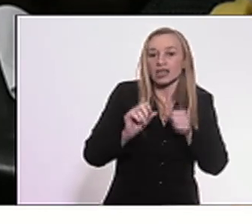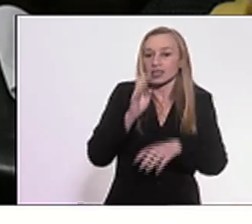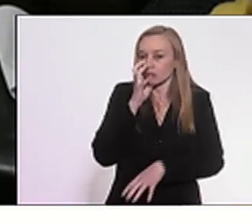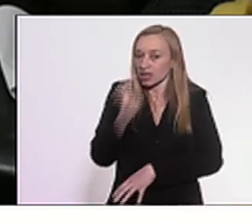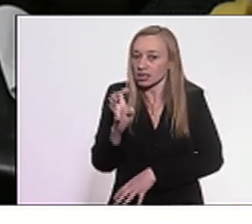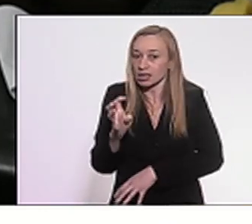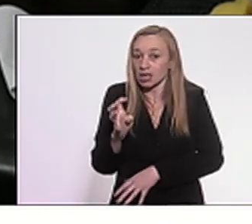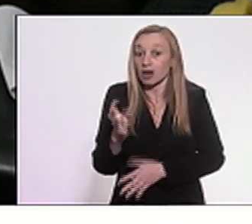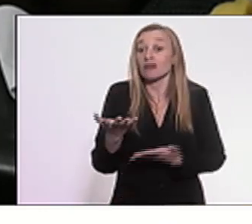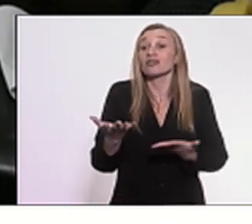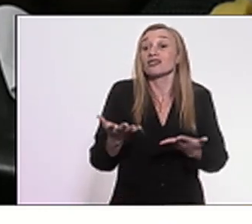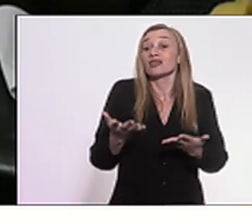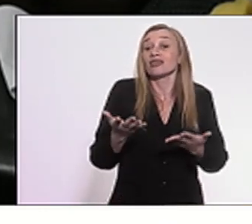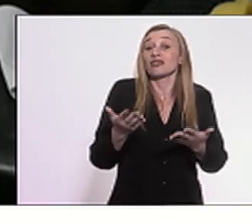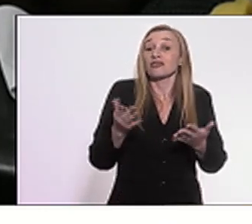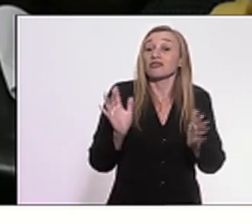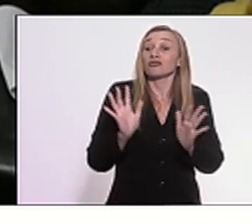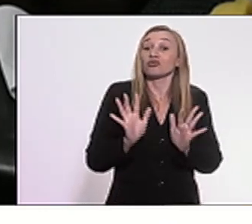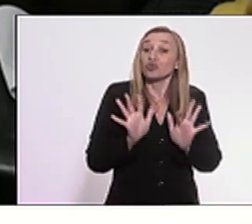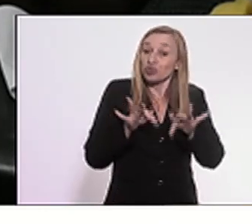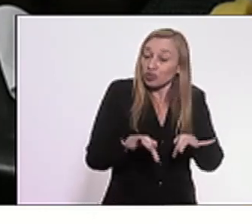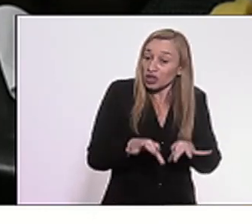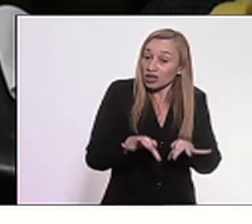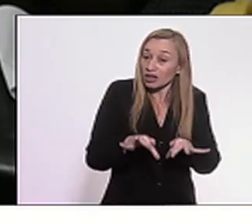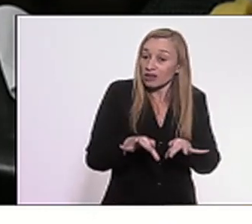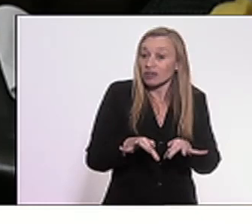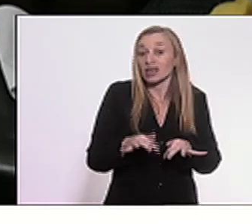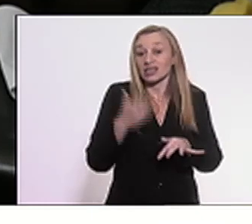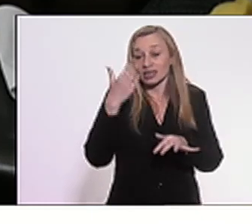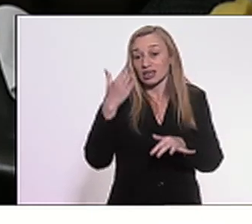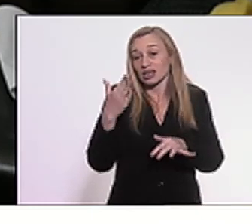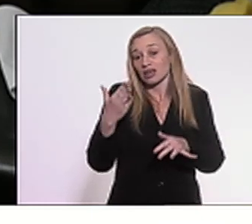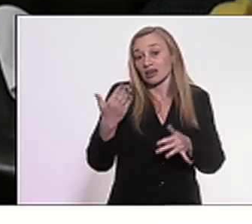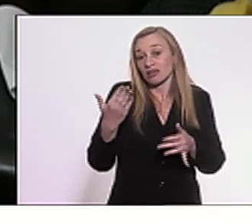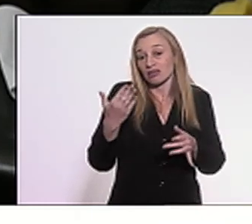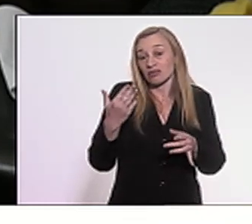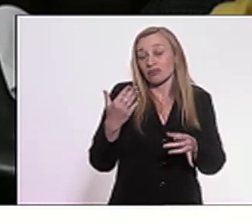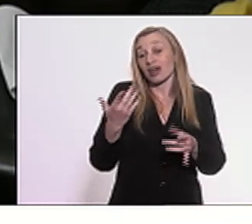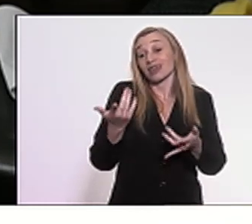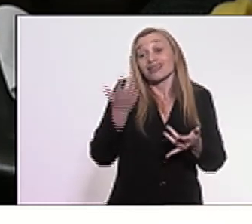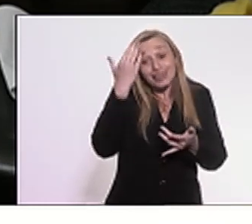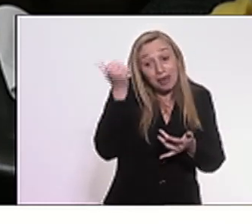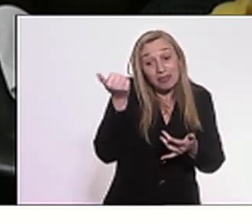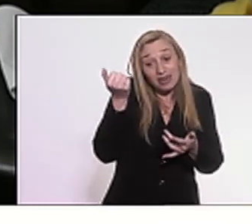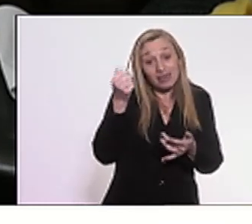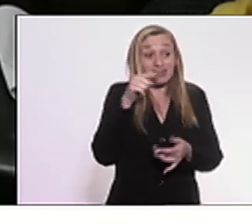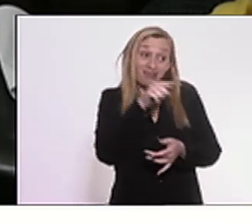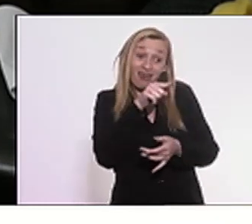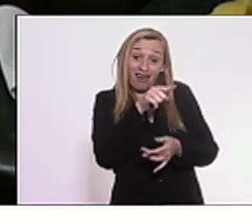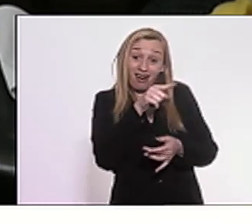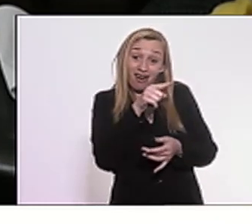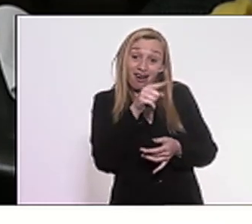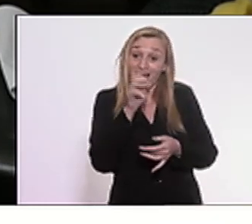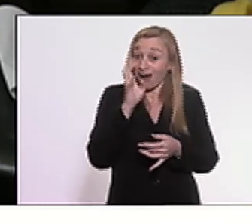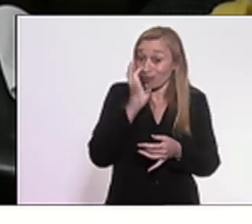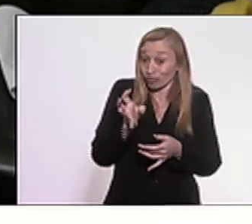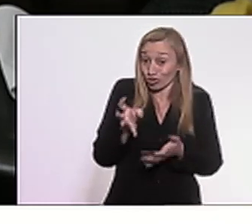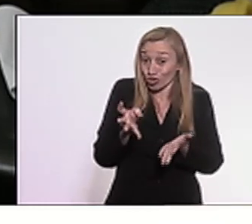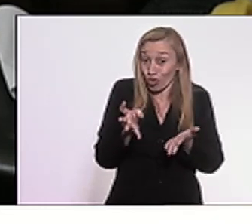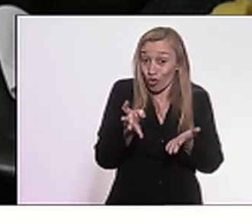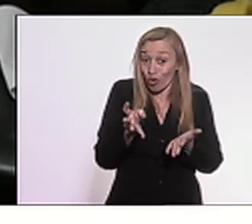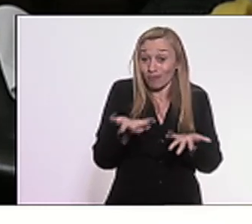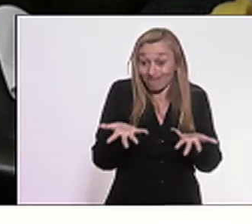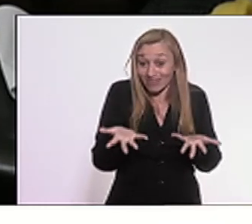ter que acabar sendo identificada e ela precisa de uma segurança que seja uma remoção de segurança. Quer dizer, ele não pode ficar ali, enquanto está